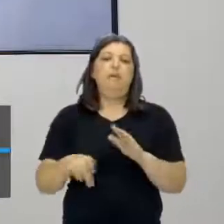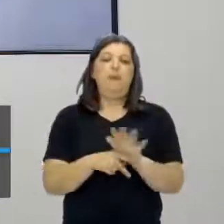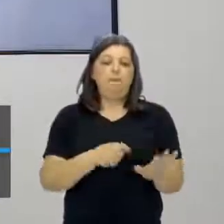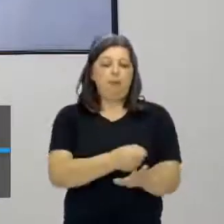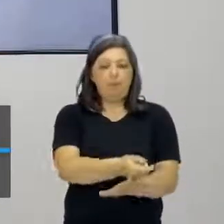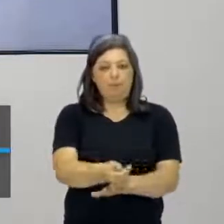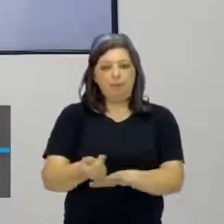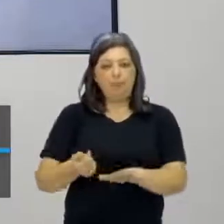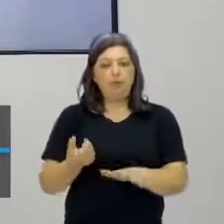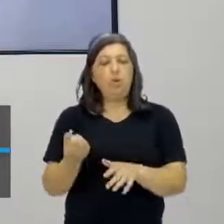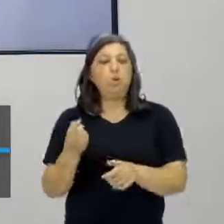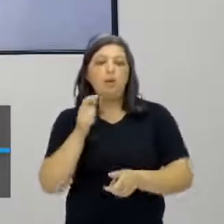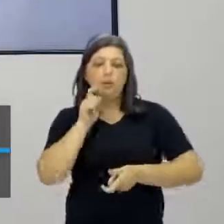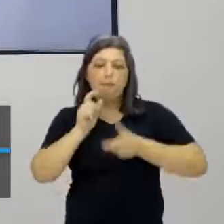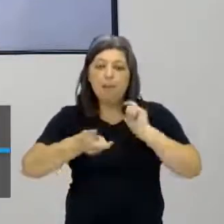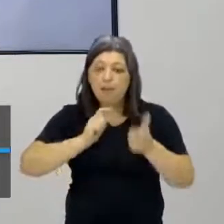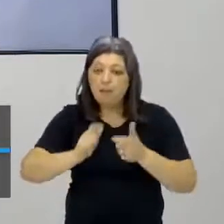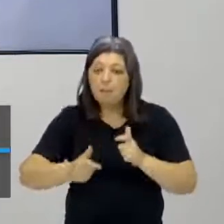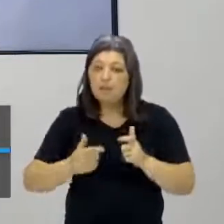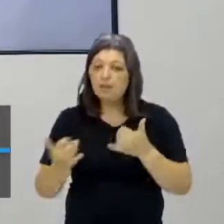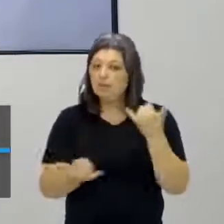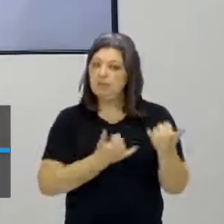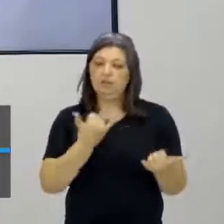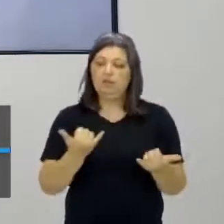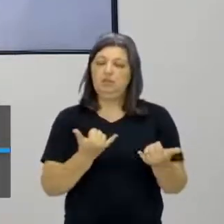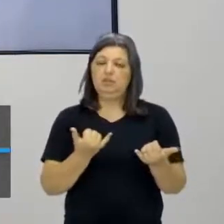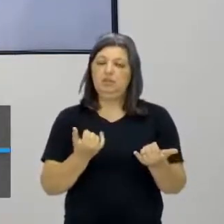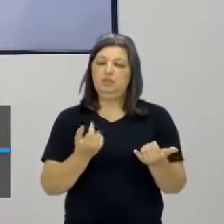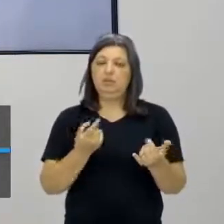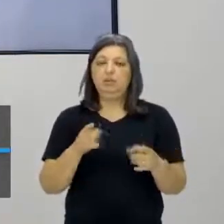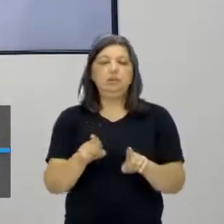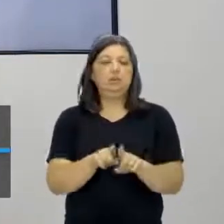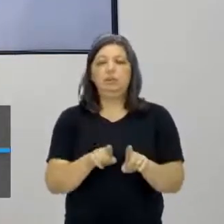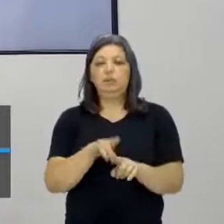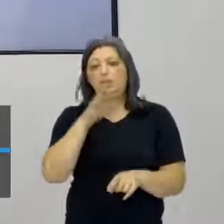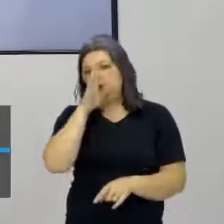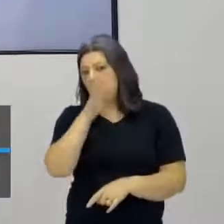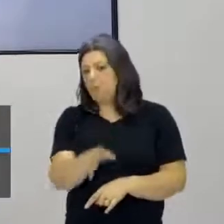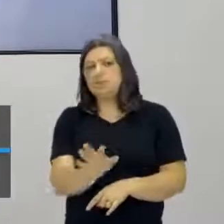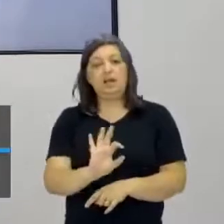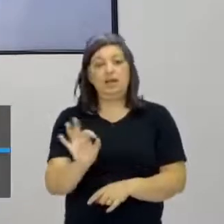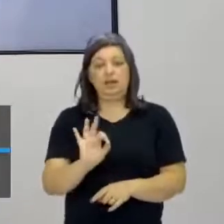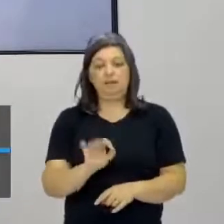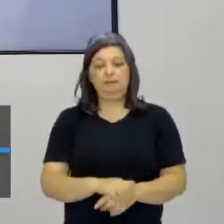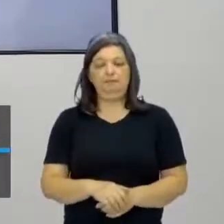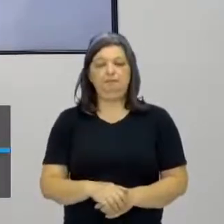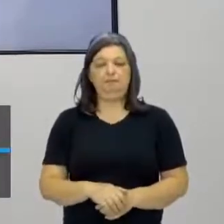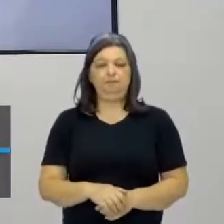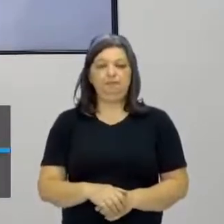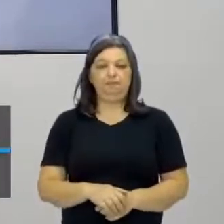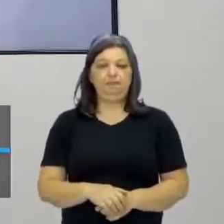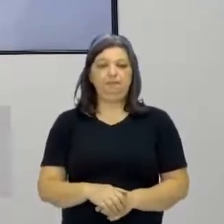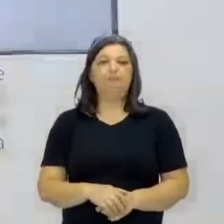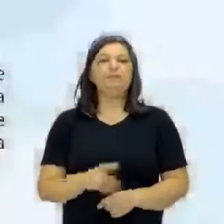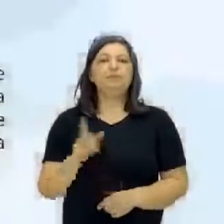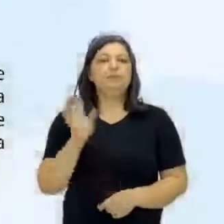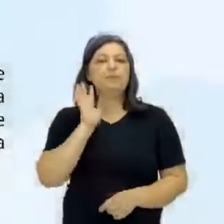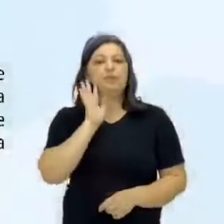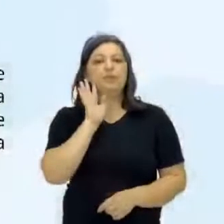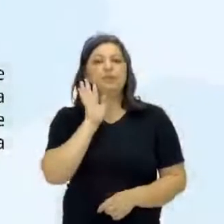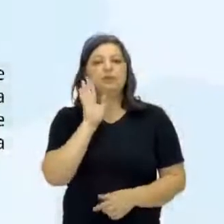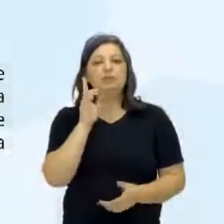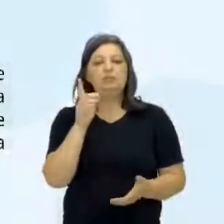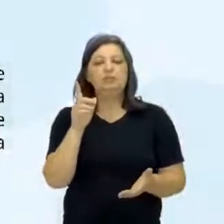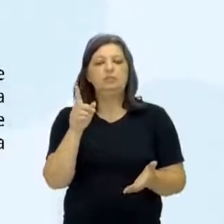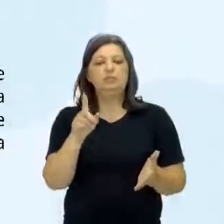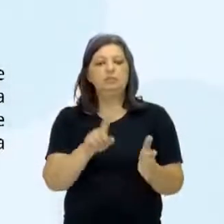os memes fossem apenas divertidos e não agredissem ninguém. Porque aqui é legal essa pergunta. Isso aqui é